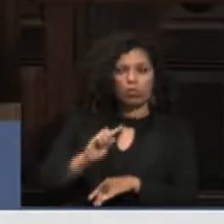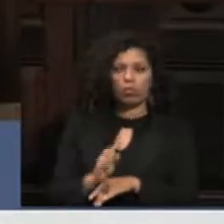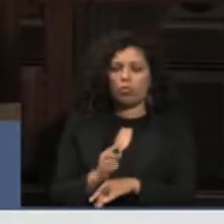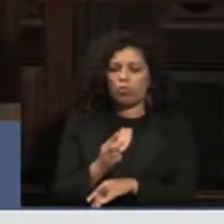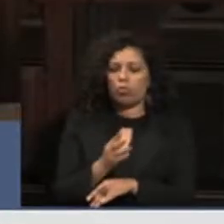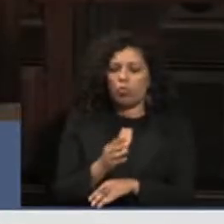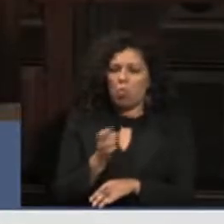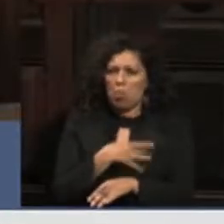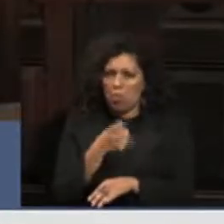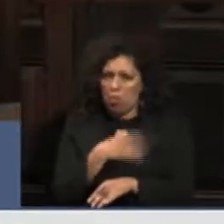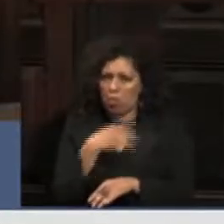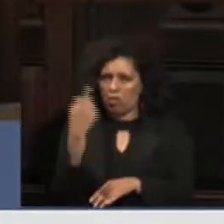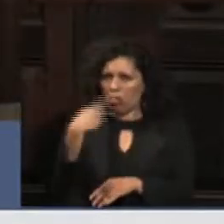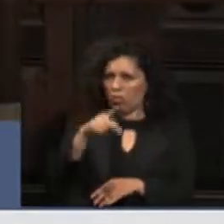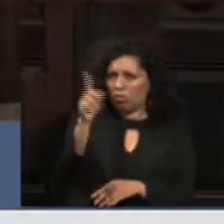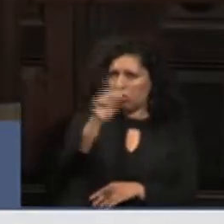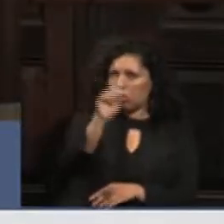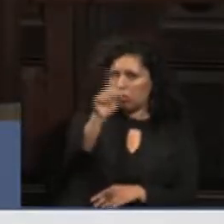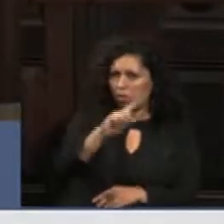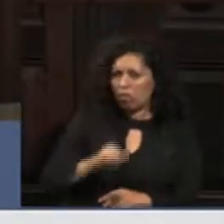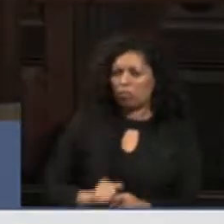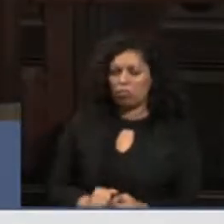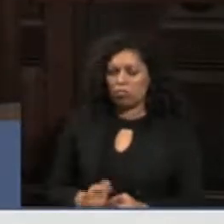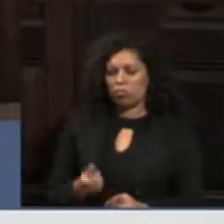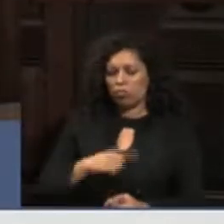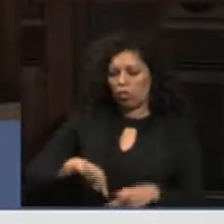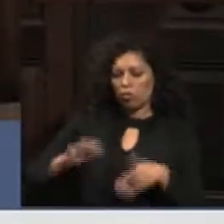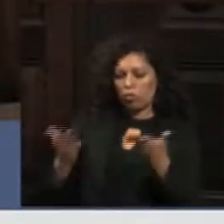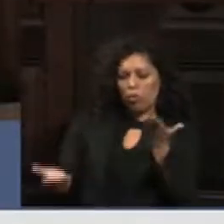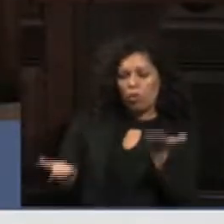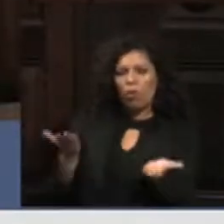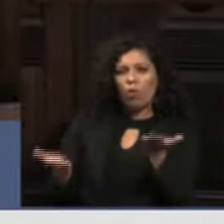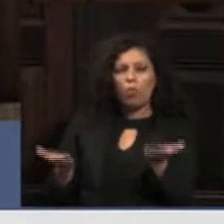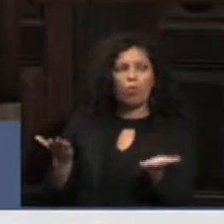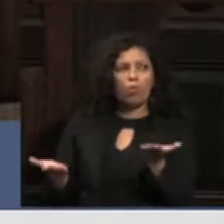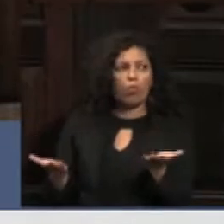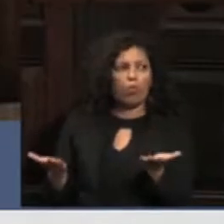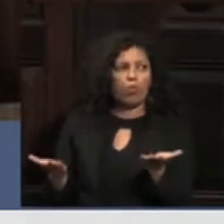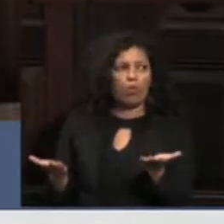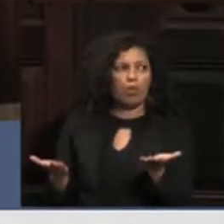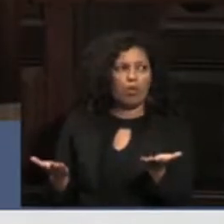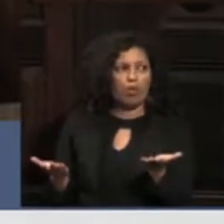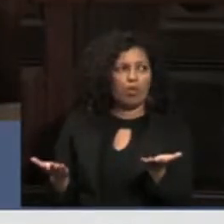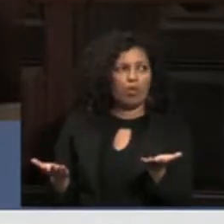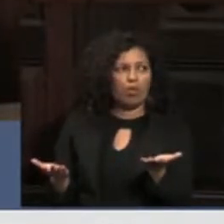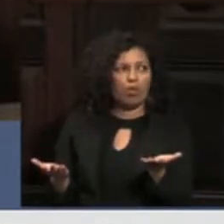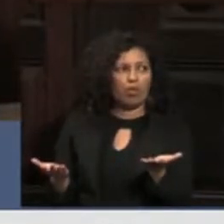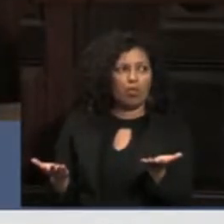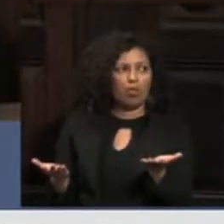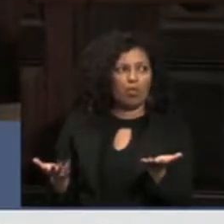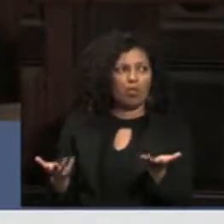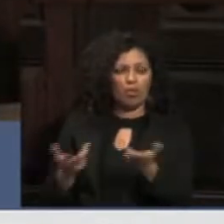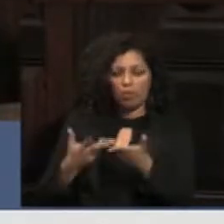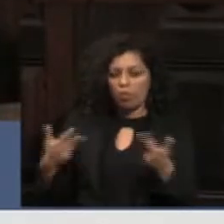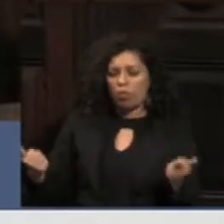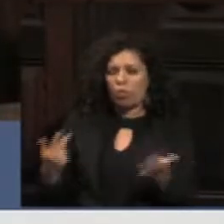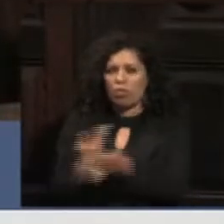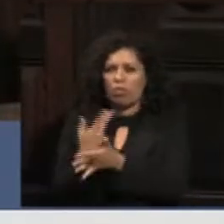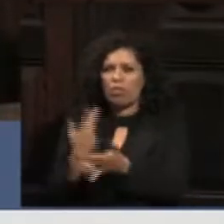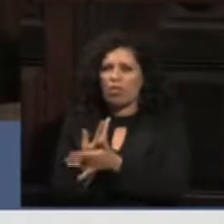meio termo. Não dá para comparar os supostos radicalismos que estão colocados nessa